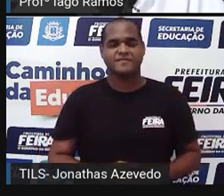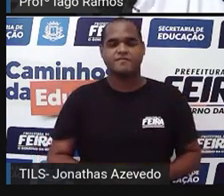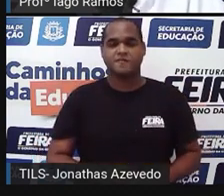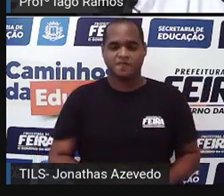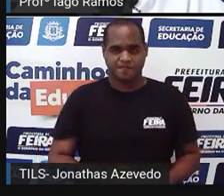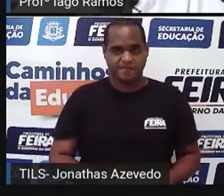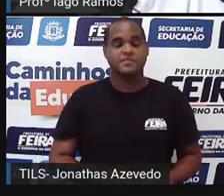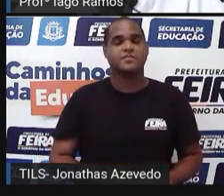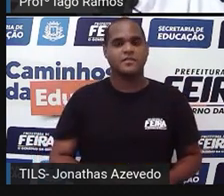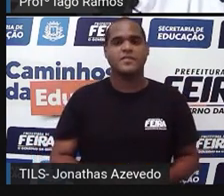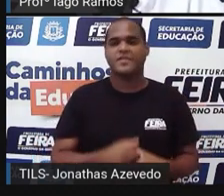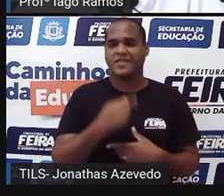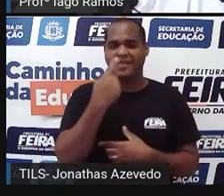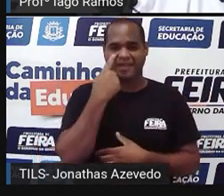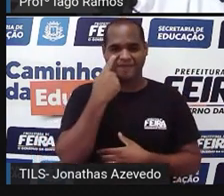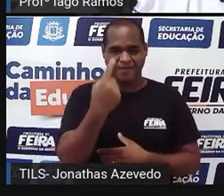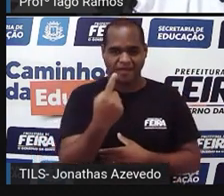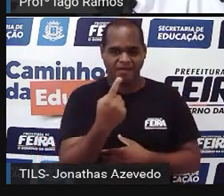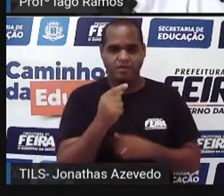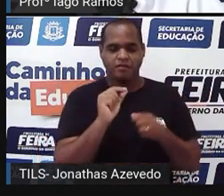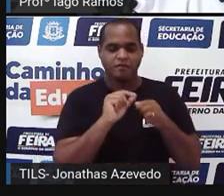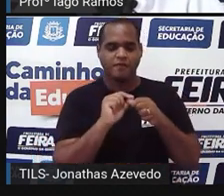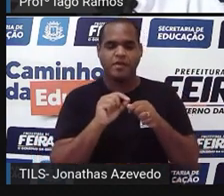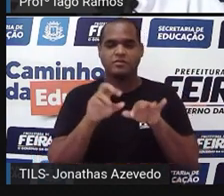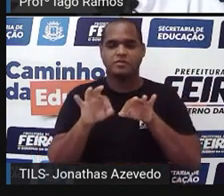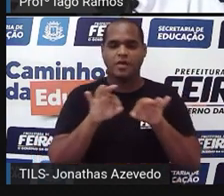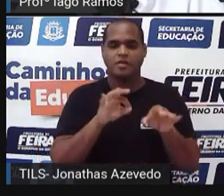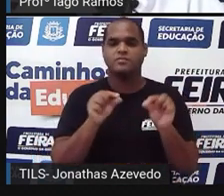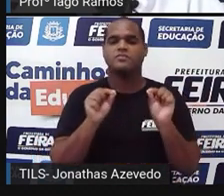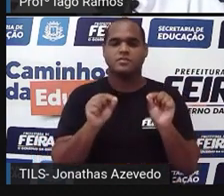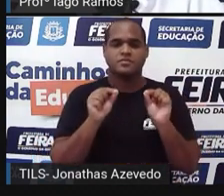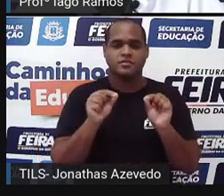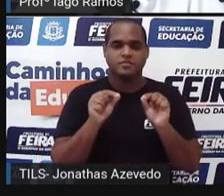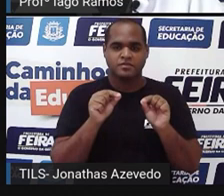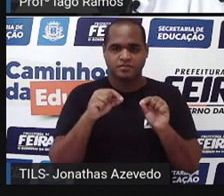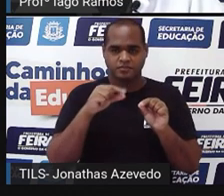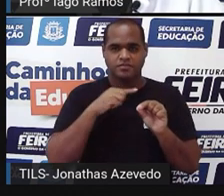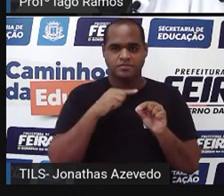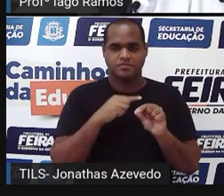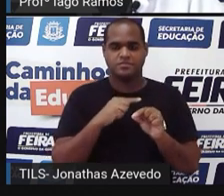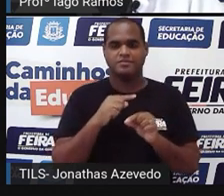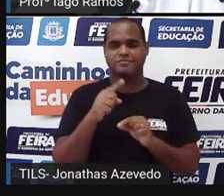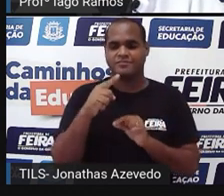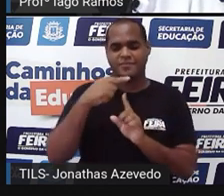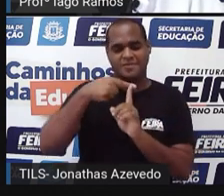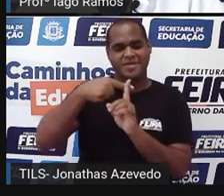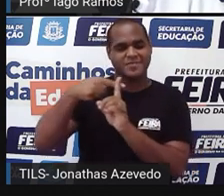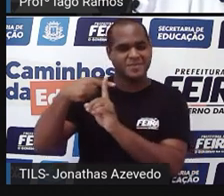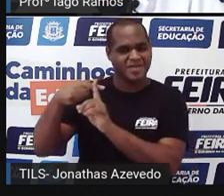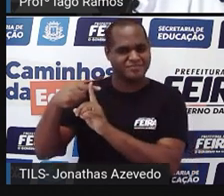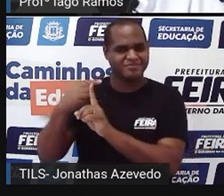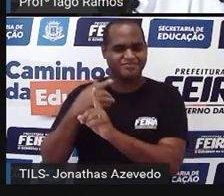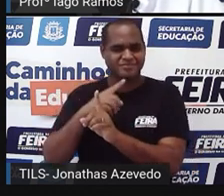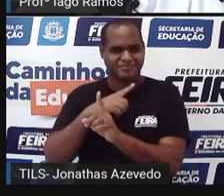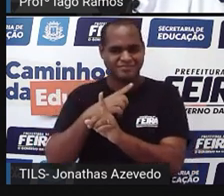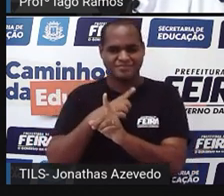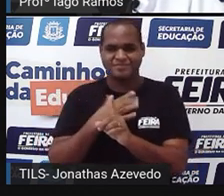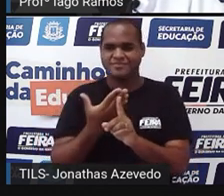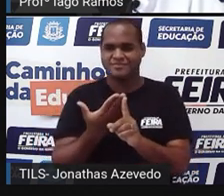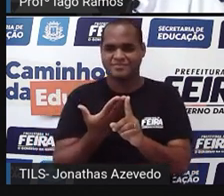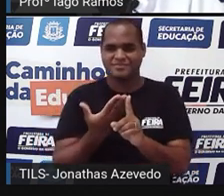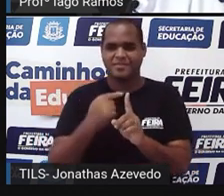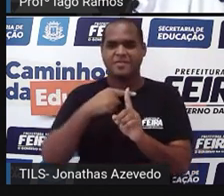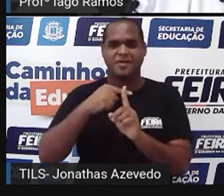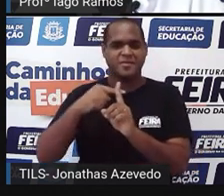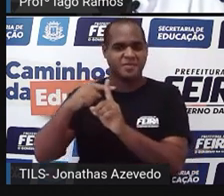veja que eu fiz ali o que foi que eu fiz ali eu coloquei ali uns sinaizinhos né mas um sinalzinho